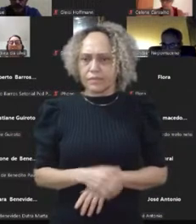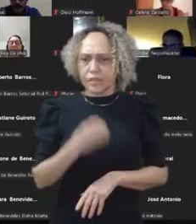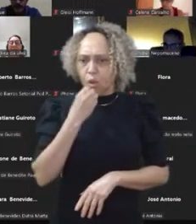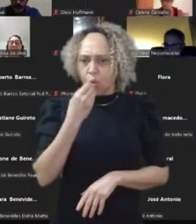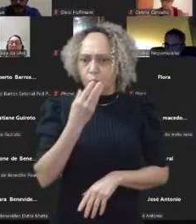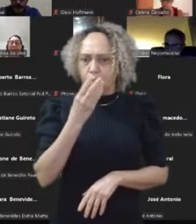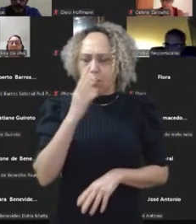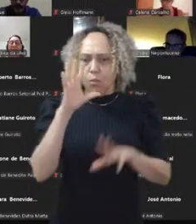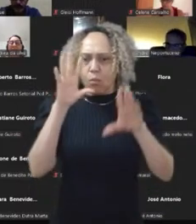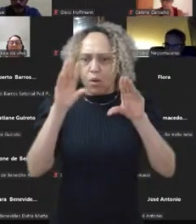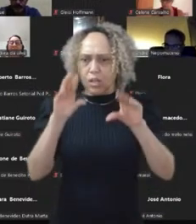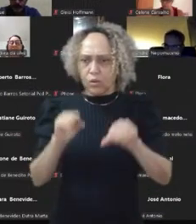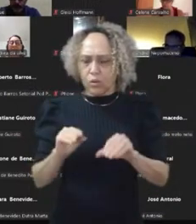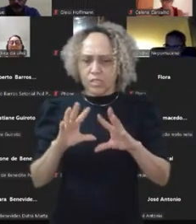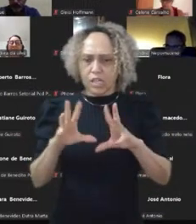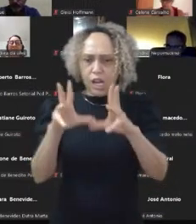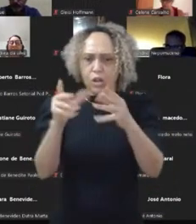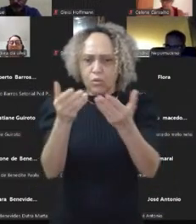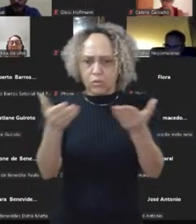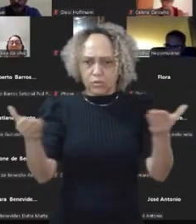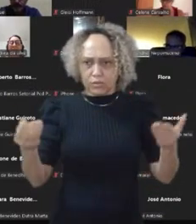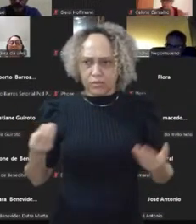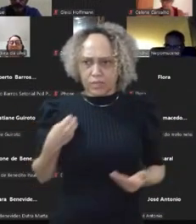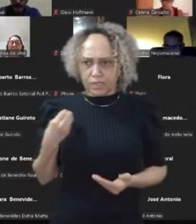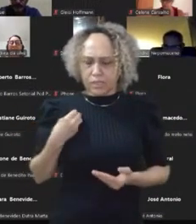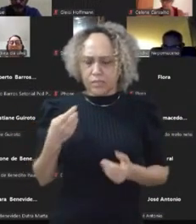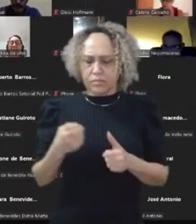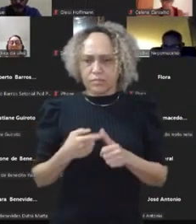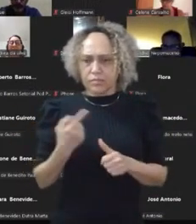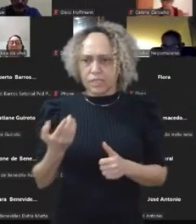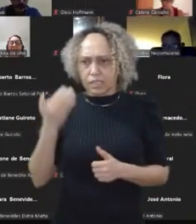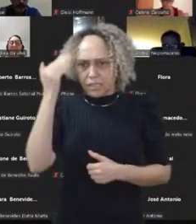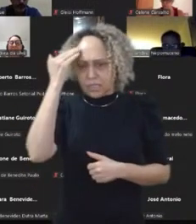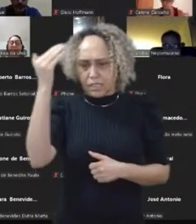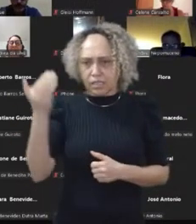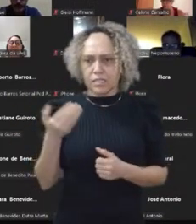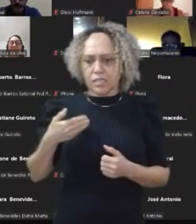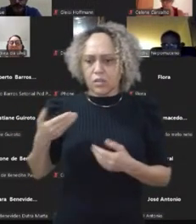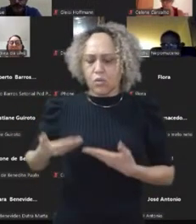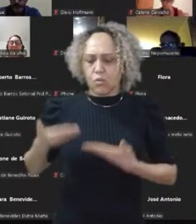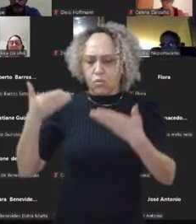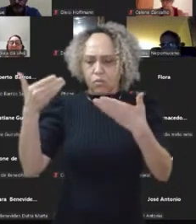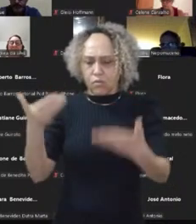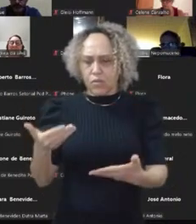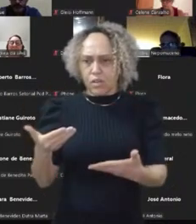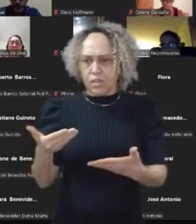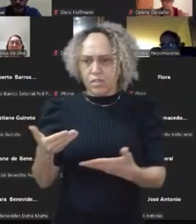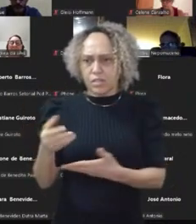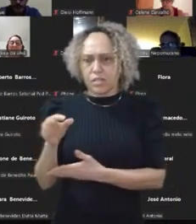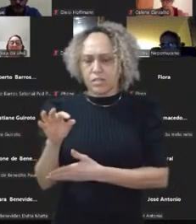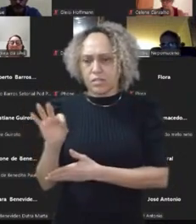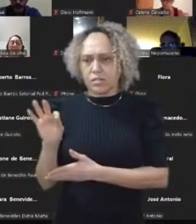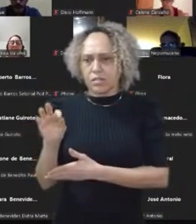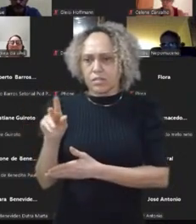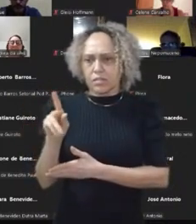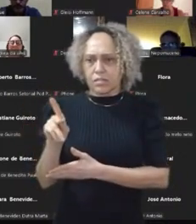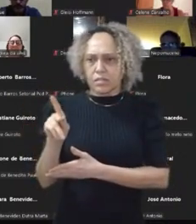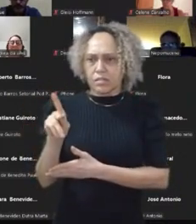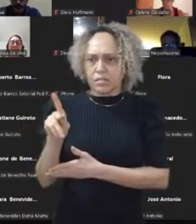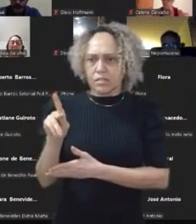Boa noite a todas e todos primeiro eu queria agradecer o convite da da fundação em nome de Breno